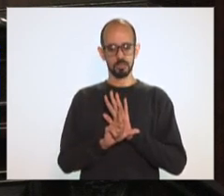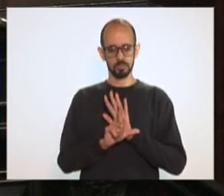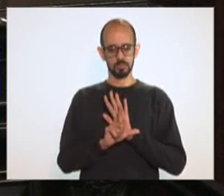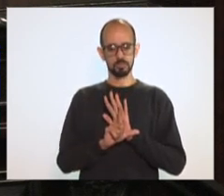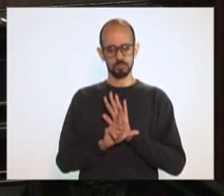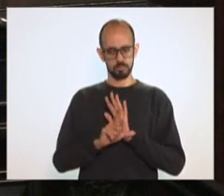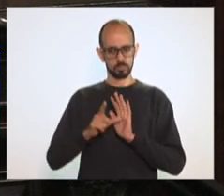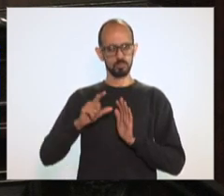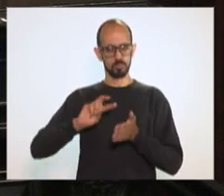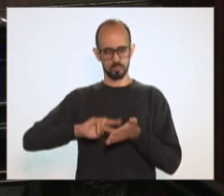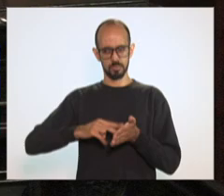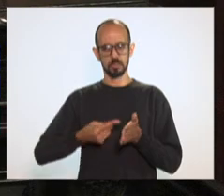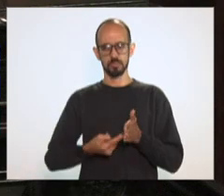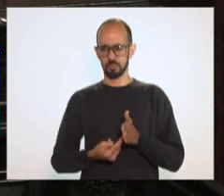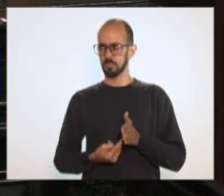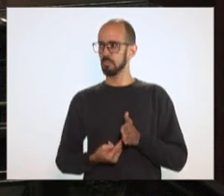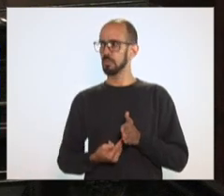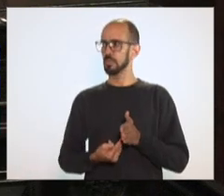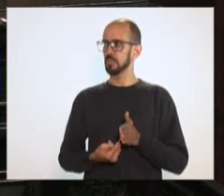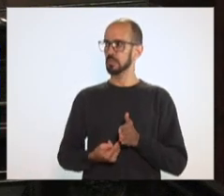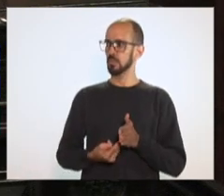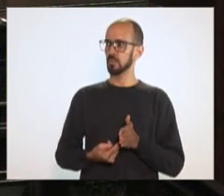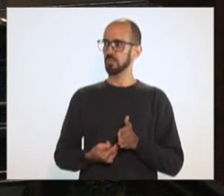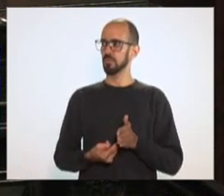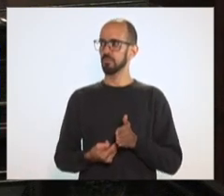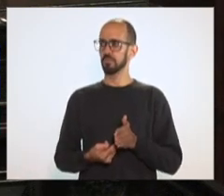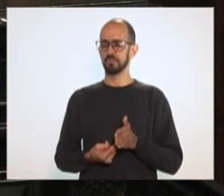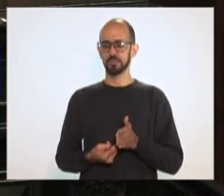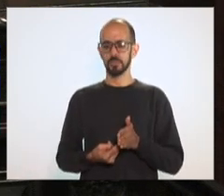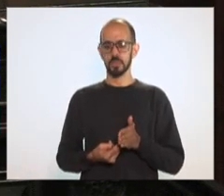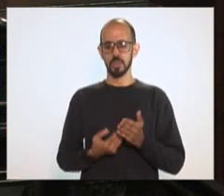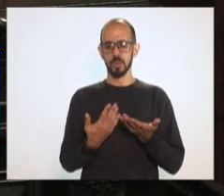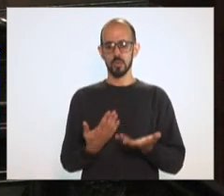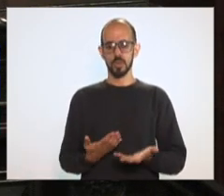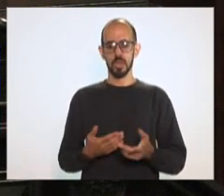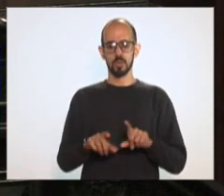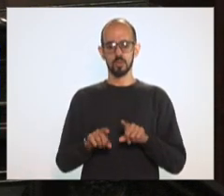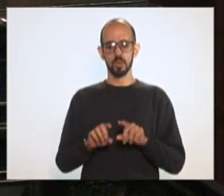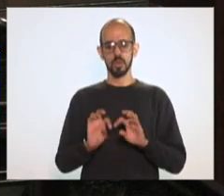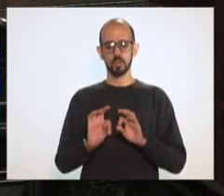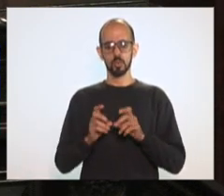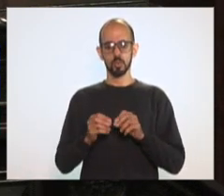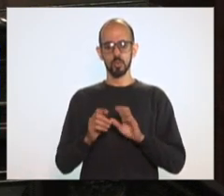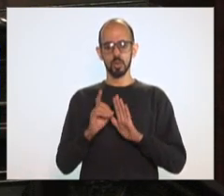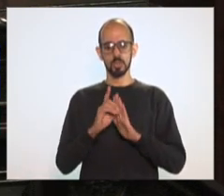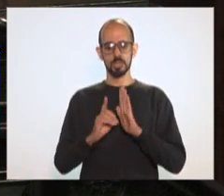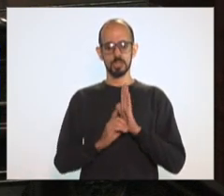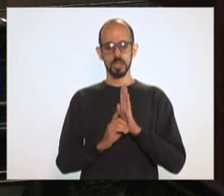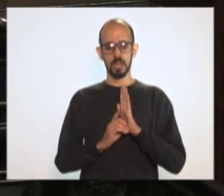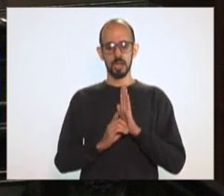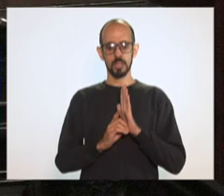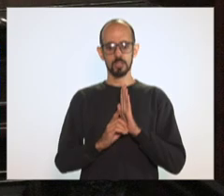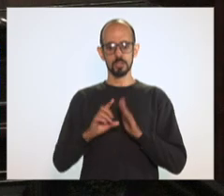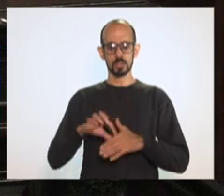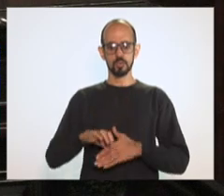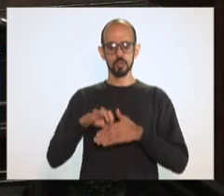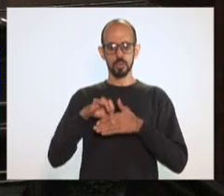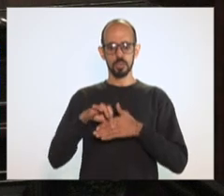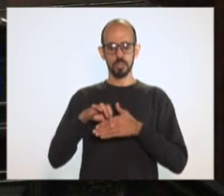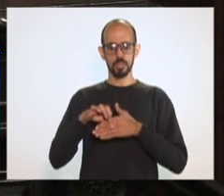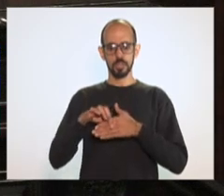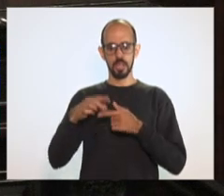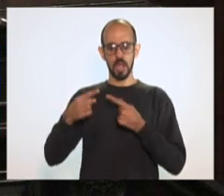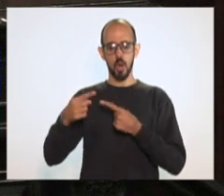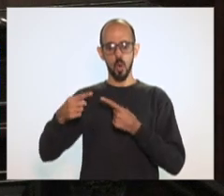verdadeiramente, o que me faz subir a essa tribuna, senhor presidente, foram as declarações do líder da oposição, ali presente, mais